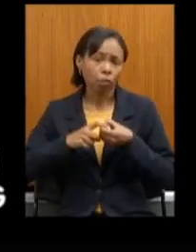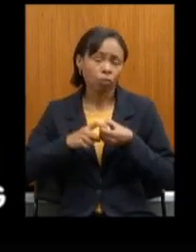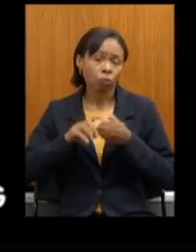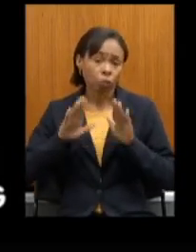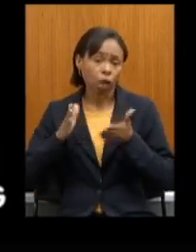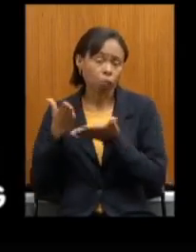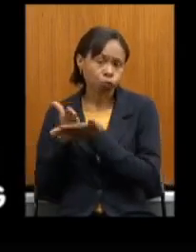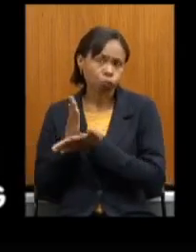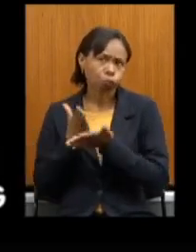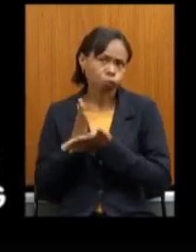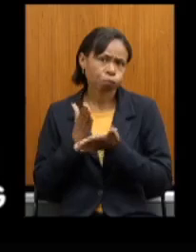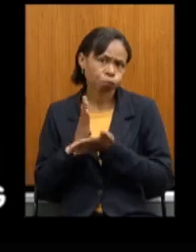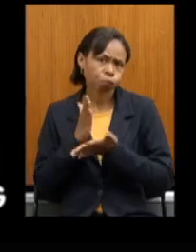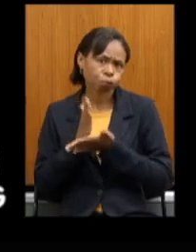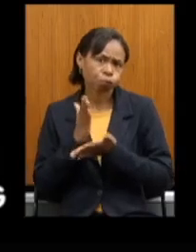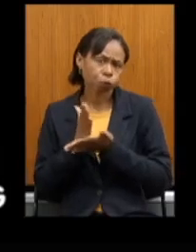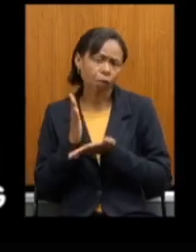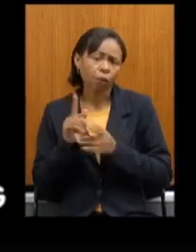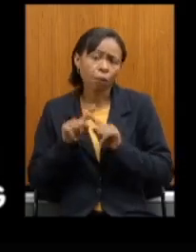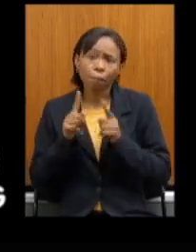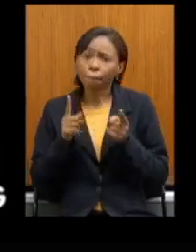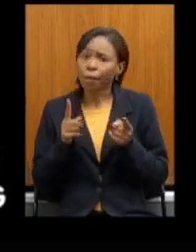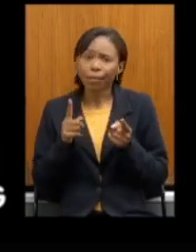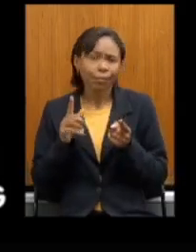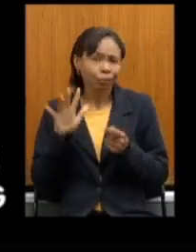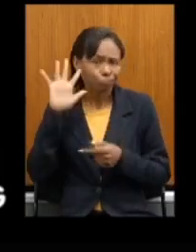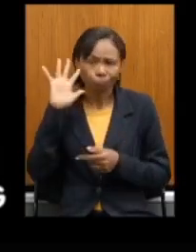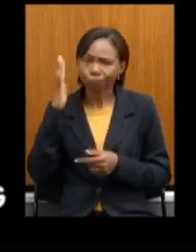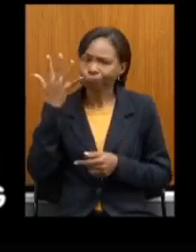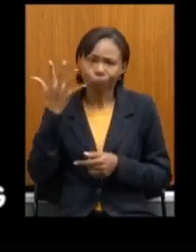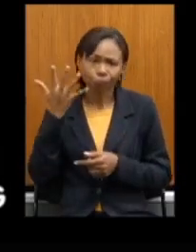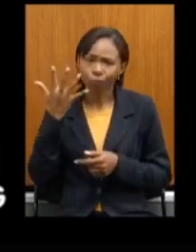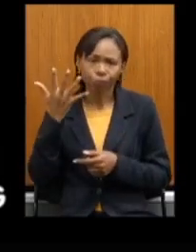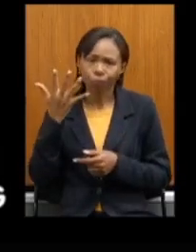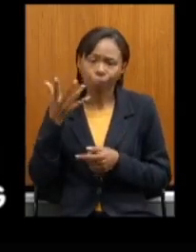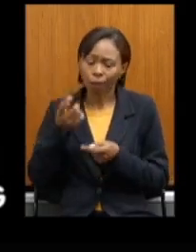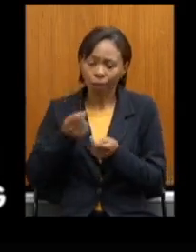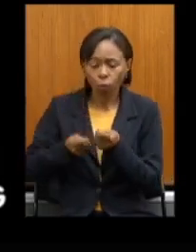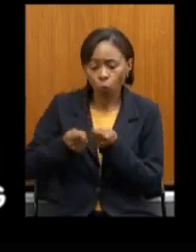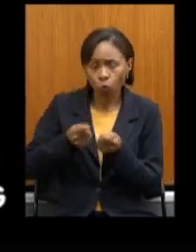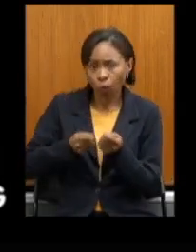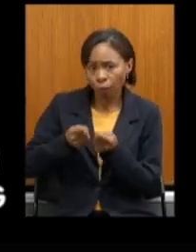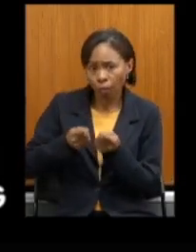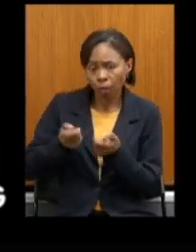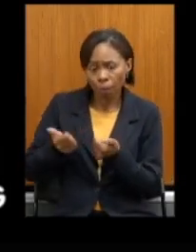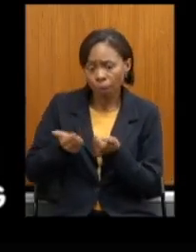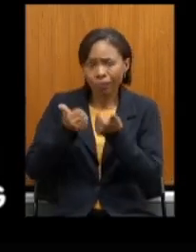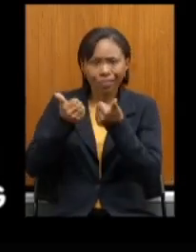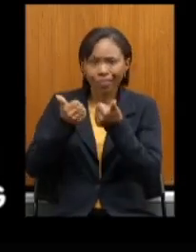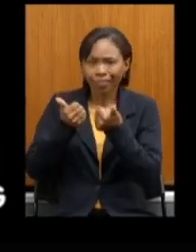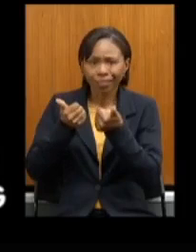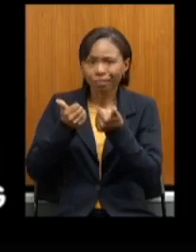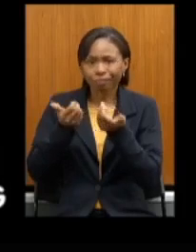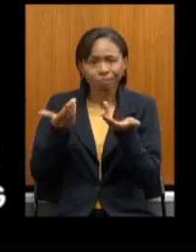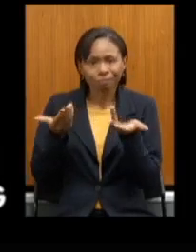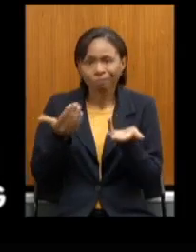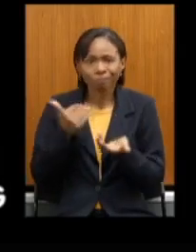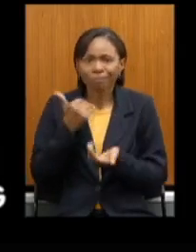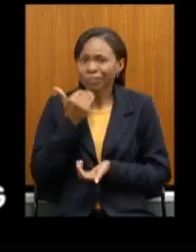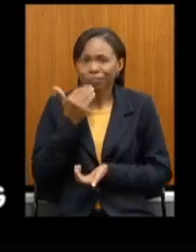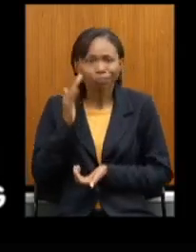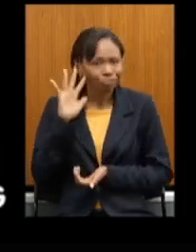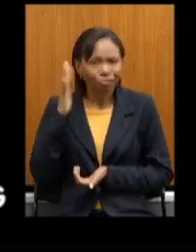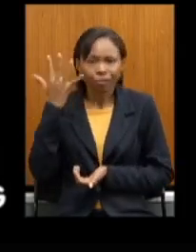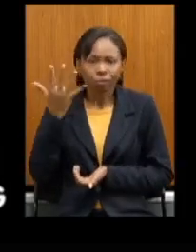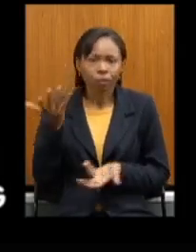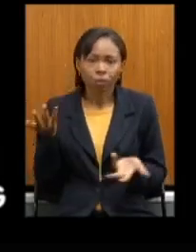medidas, elas não surtiram o efeito do ponto de vista econômico prometido pelos governantes, né? Eu queria dizer